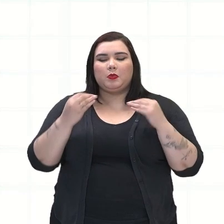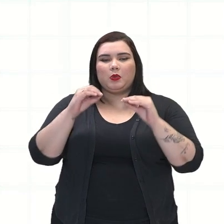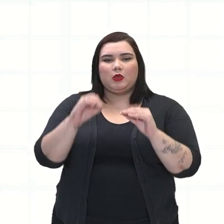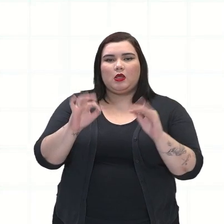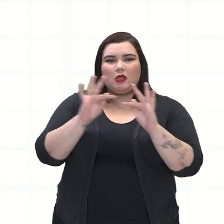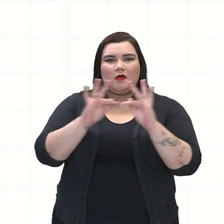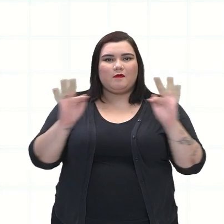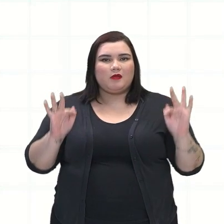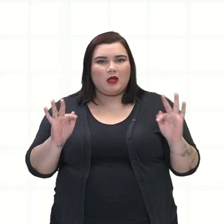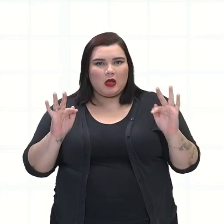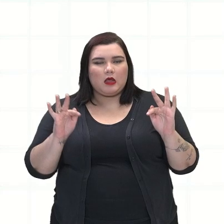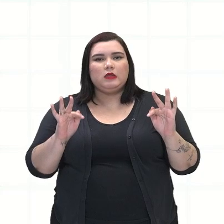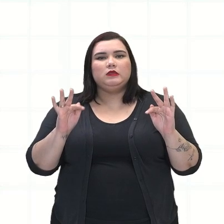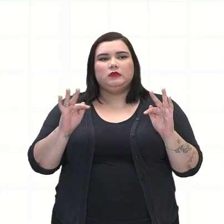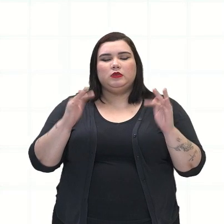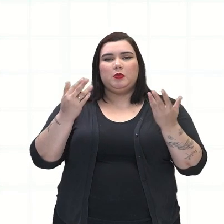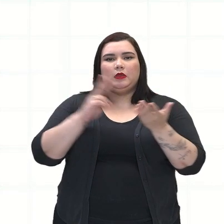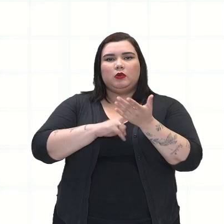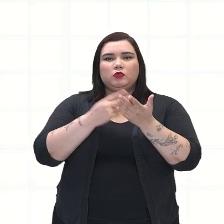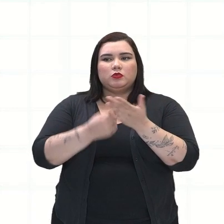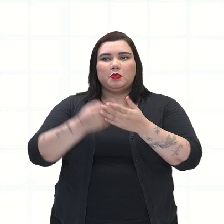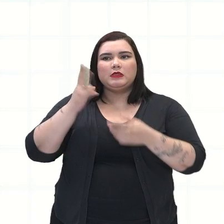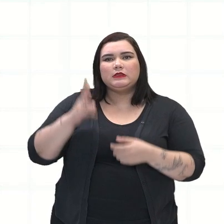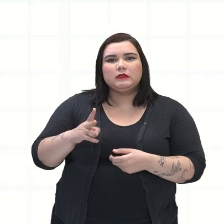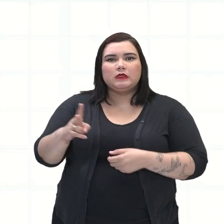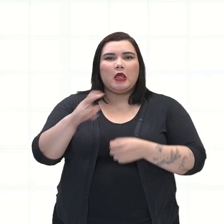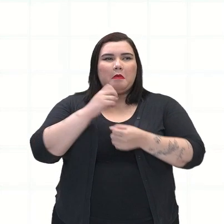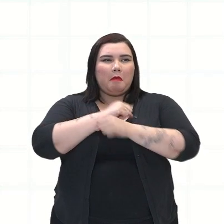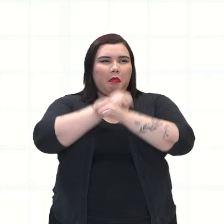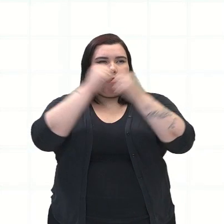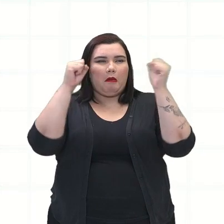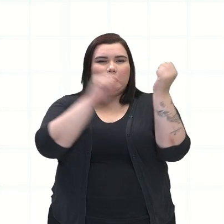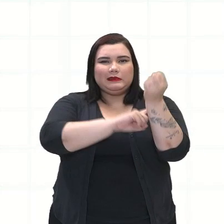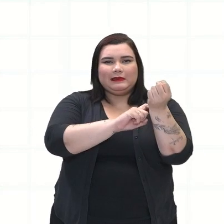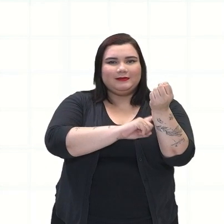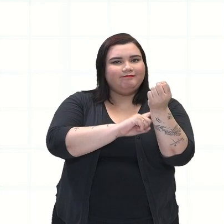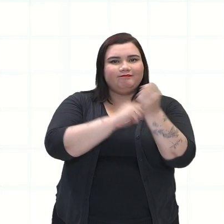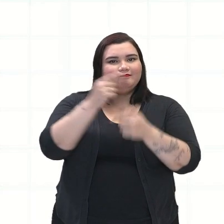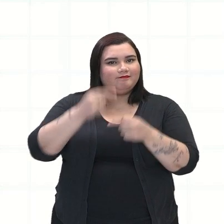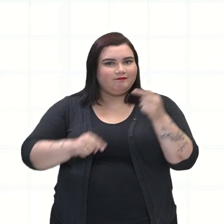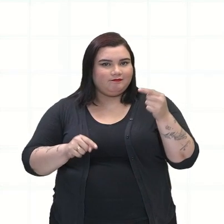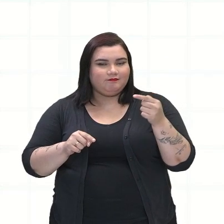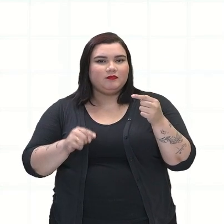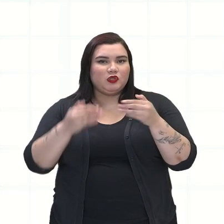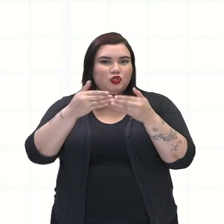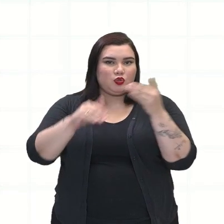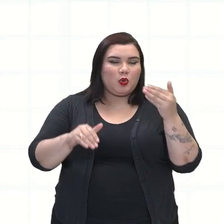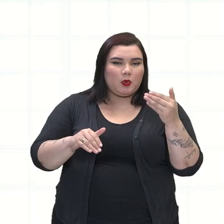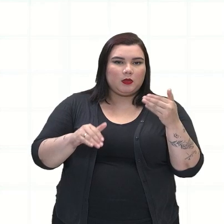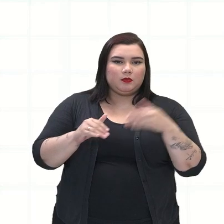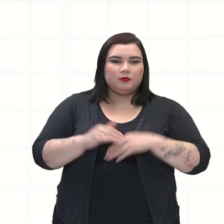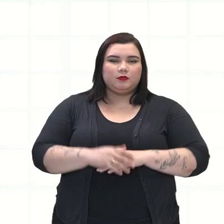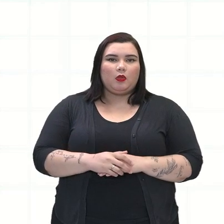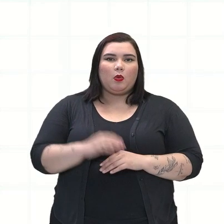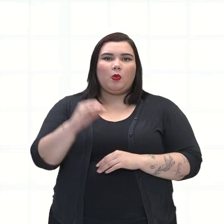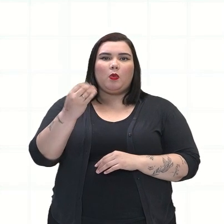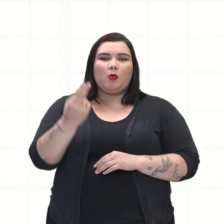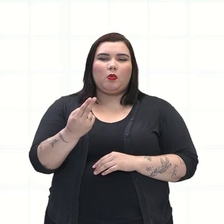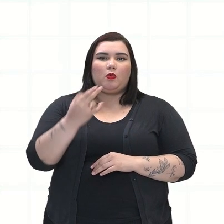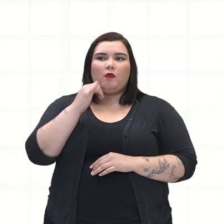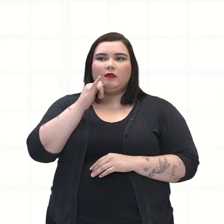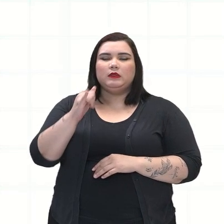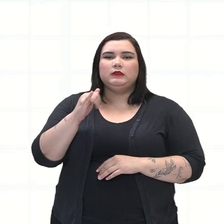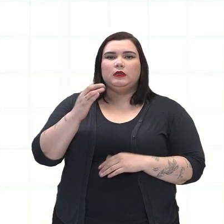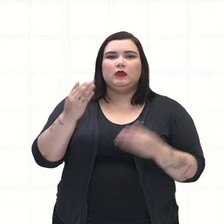always stressed. A Júlia tá sempre estressada, não dá certo. Eu não posso dizer que ela nunca